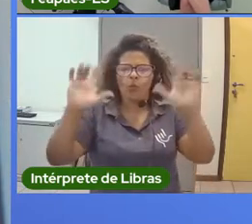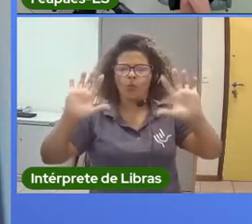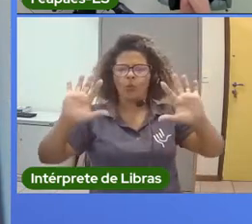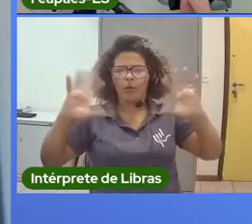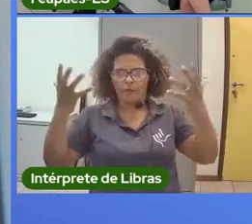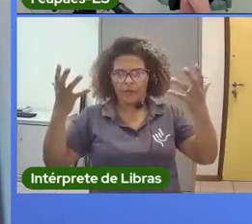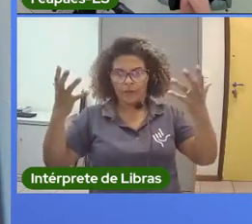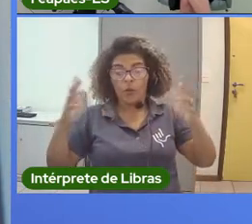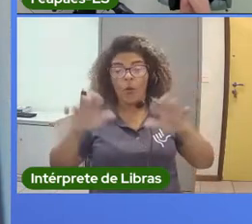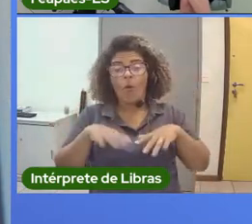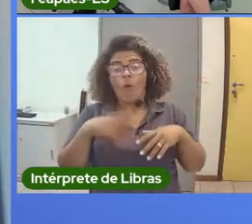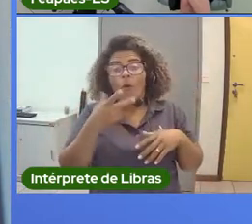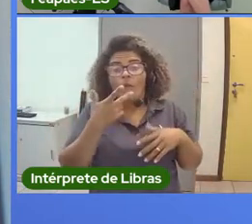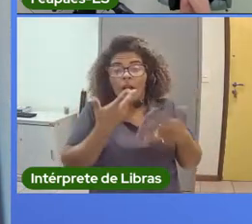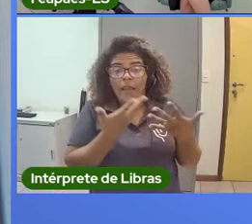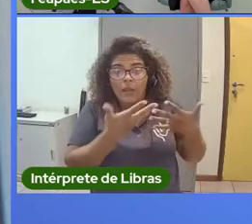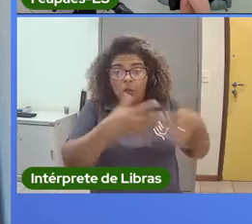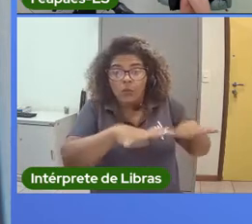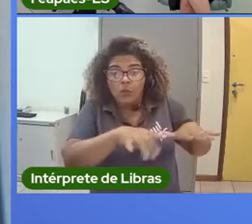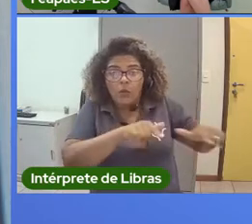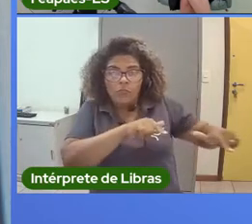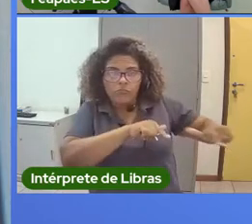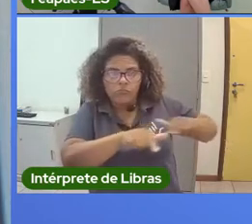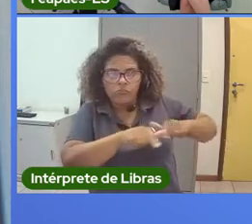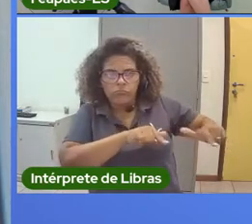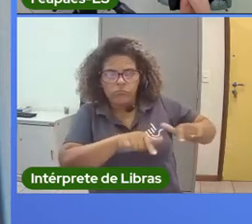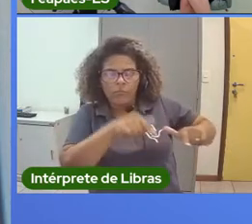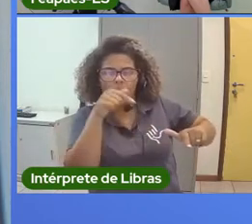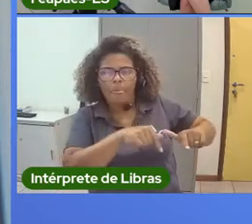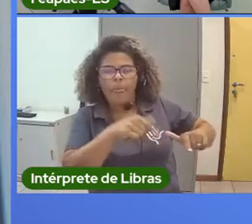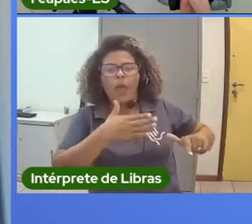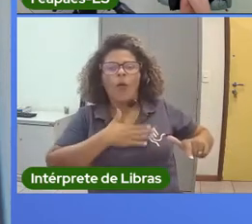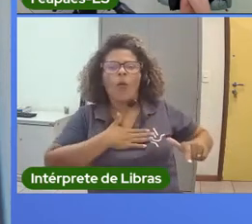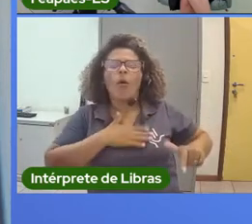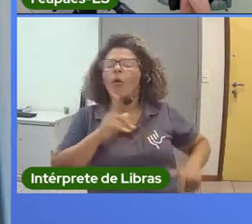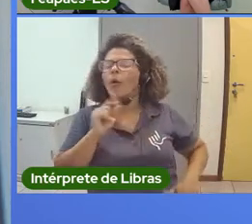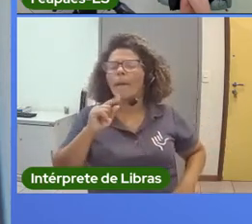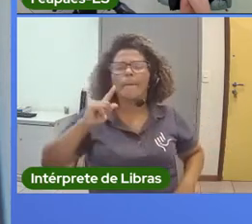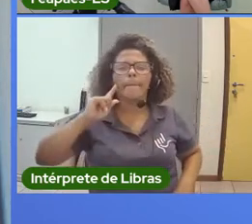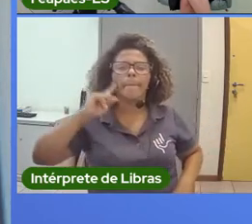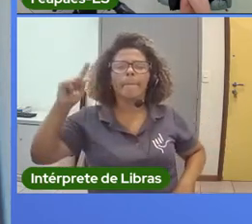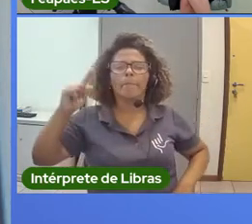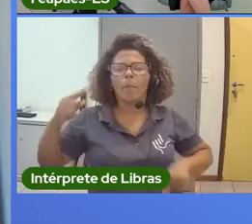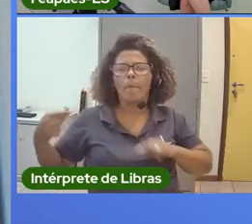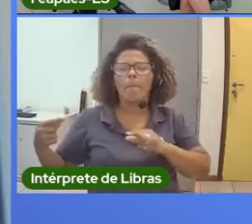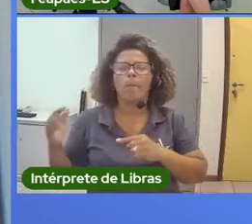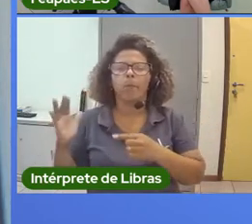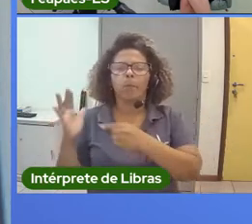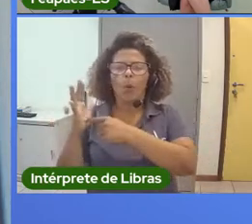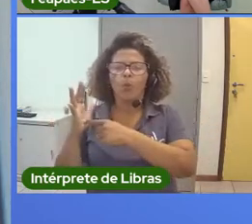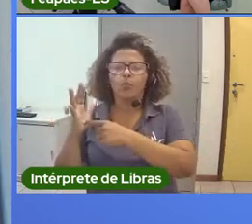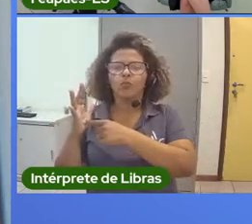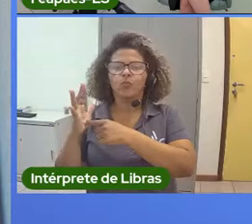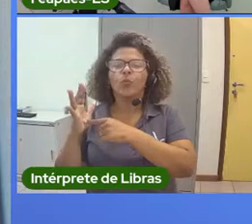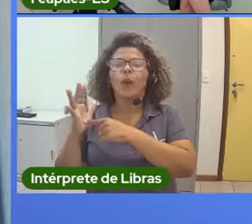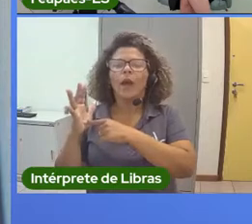sobre inclusão no trabalho, eu gosto de partir de um primeiro ponto de vista